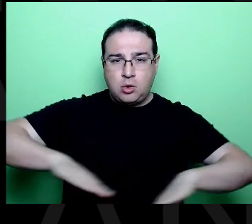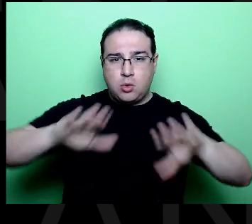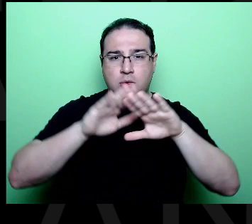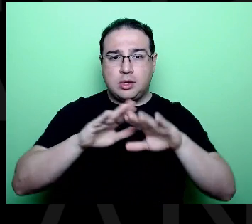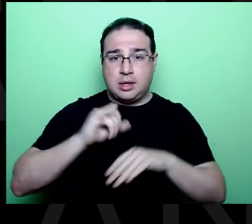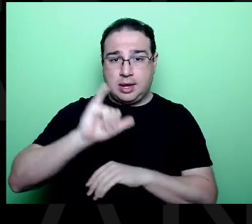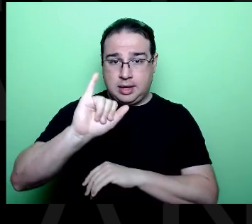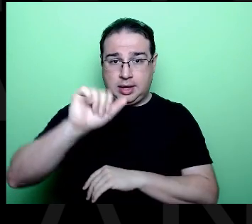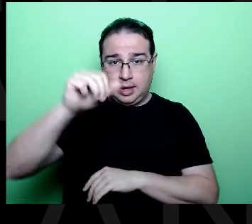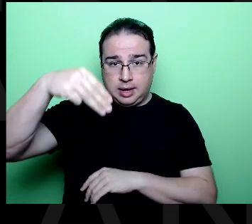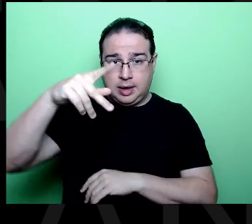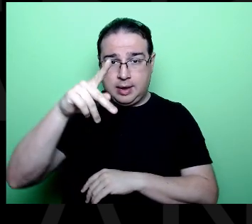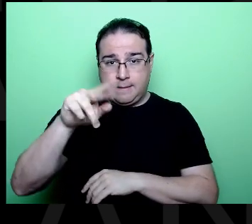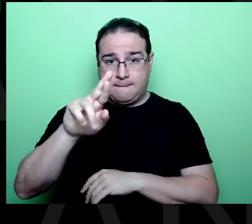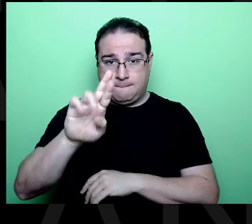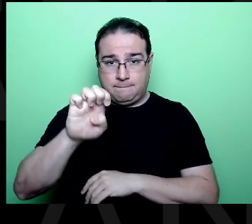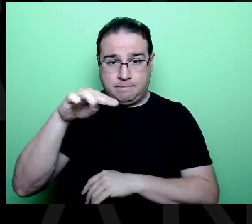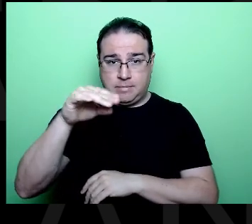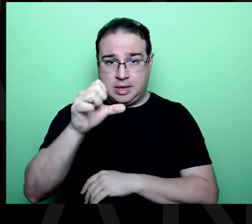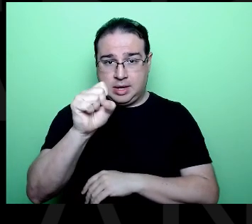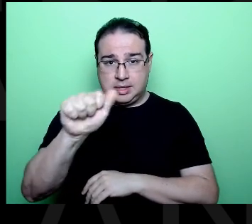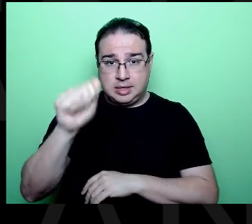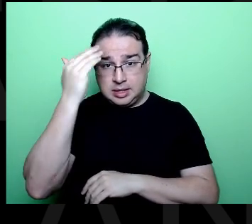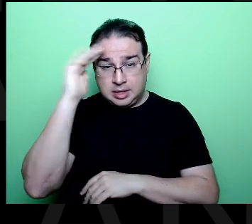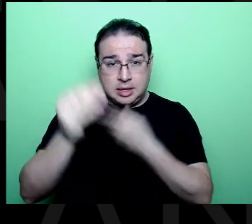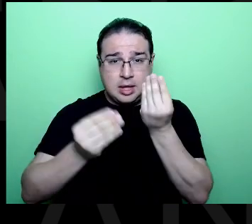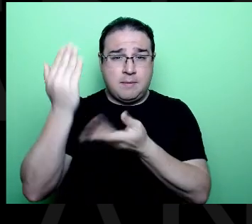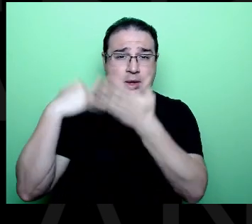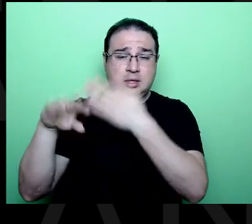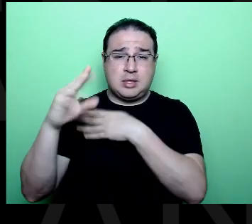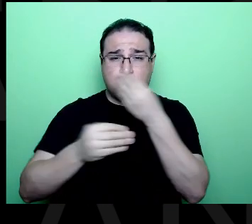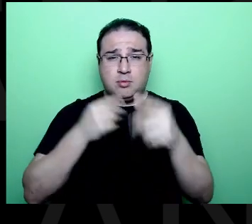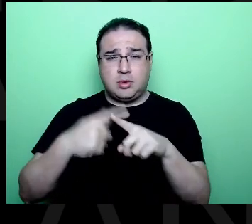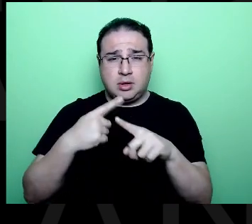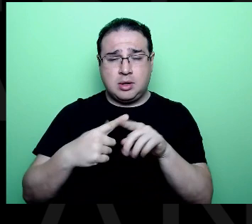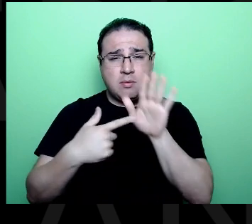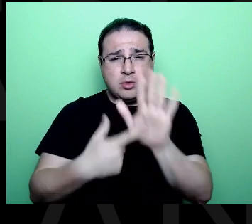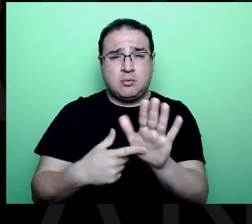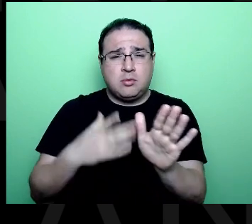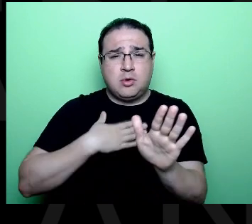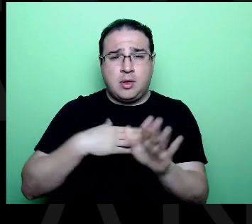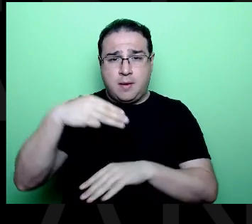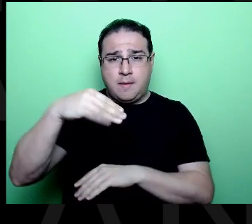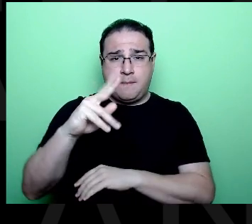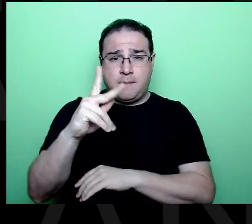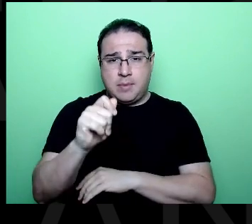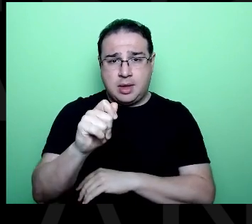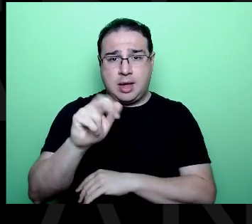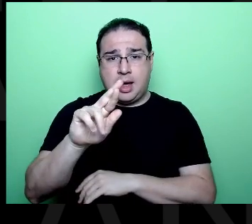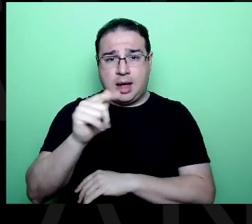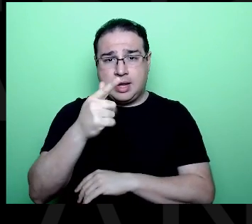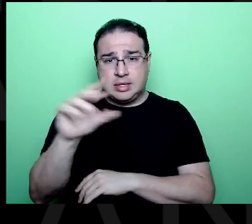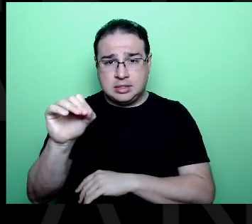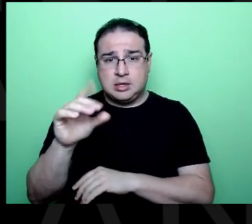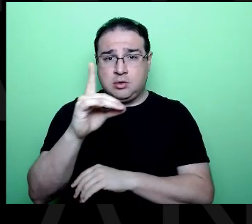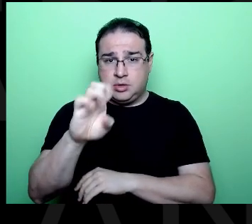mais interessada em pesquisar a imprensa, sabe? De entender a imprensa do tempo. O Minha